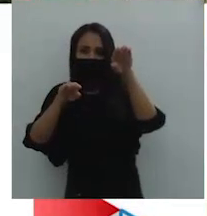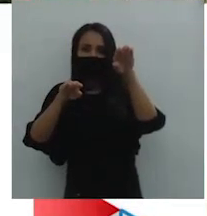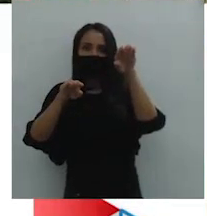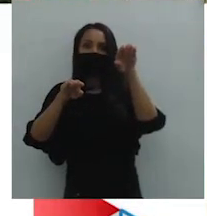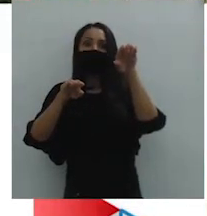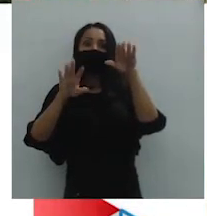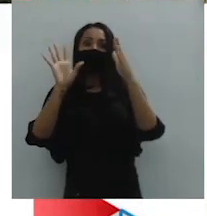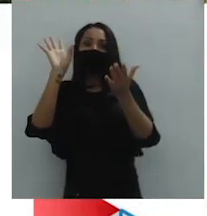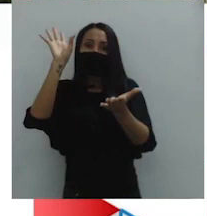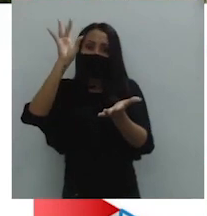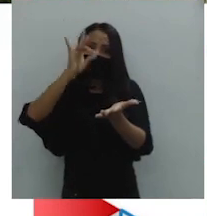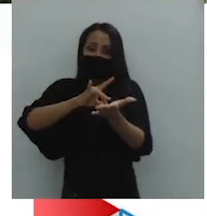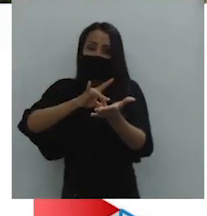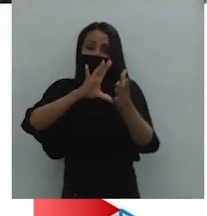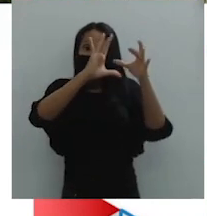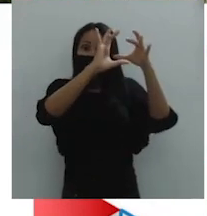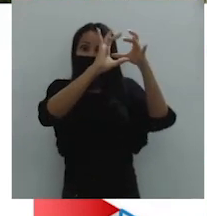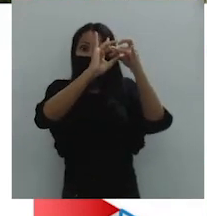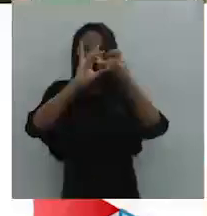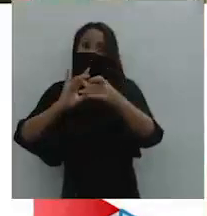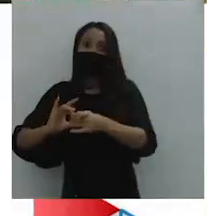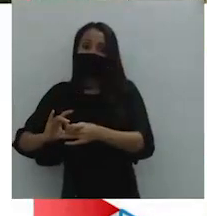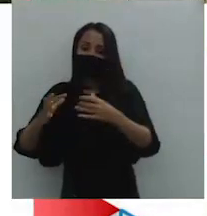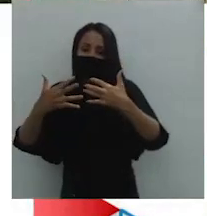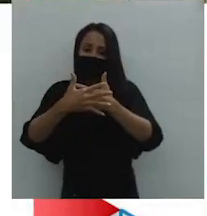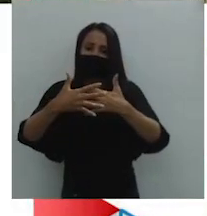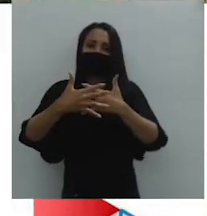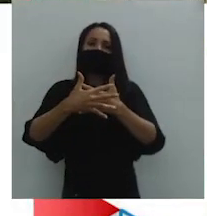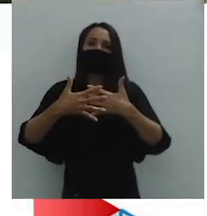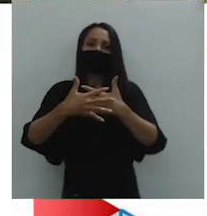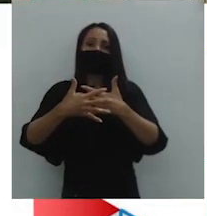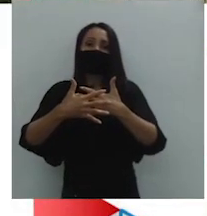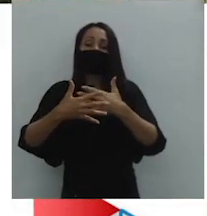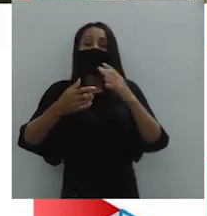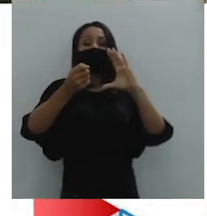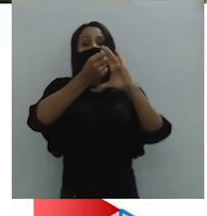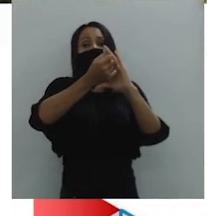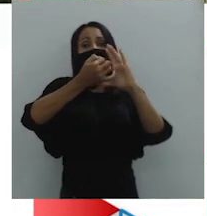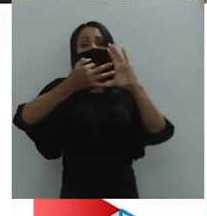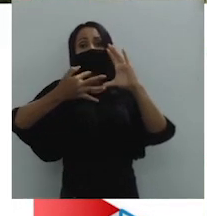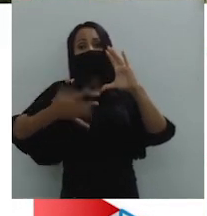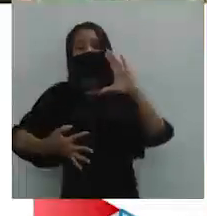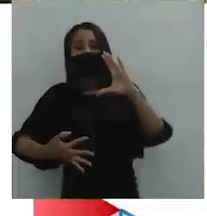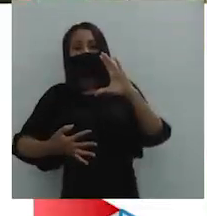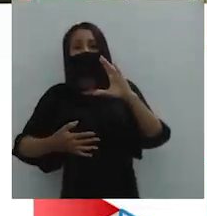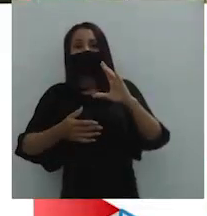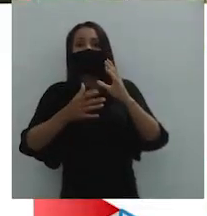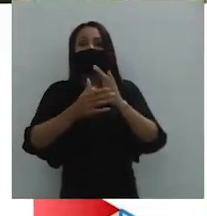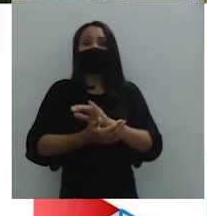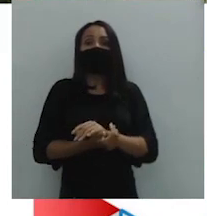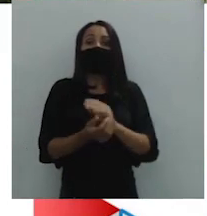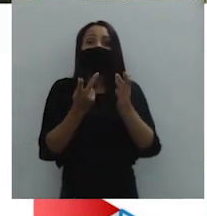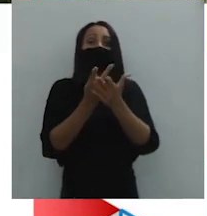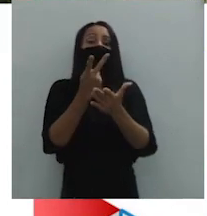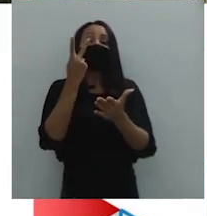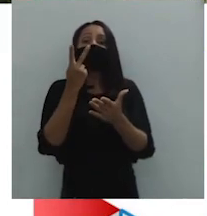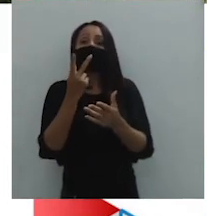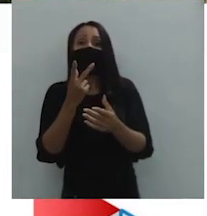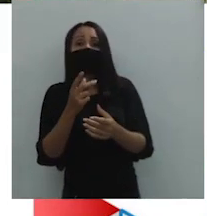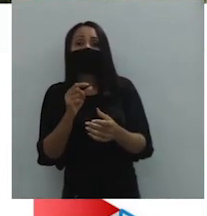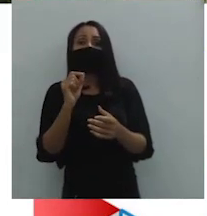no contexto do arranjo urbano. E essas características, elas são provocadas simplesmente pelo fato